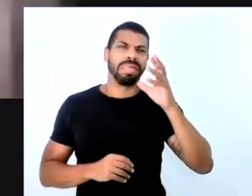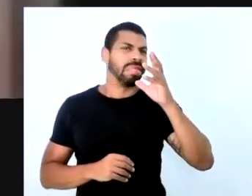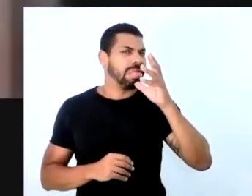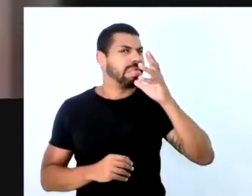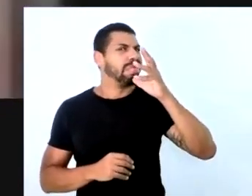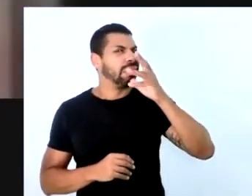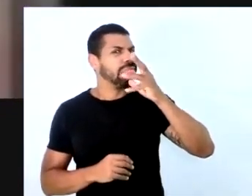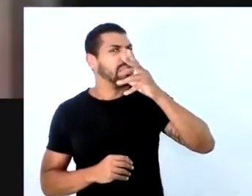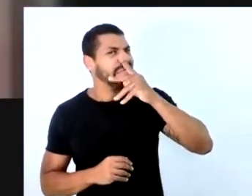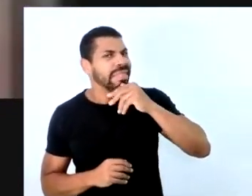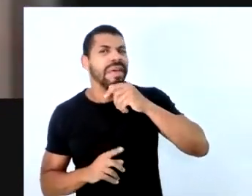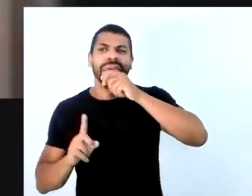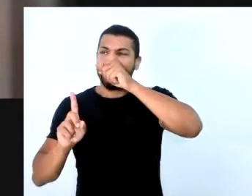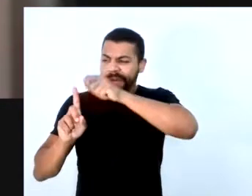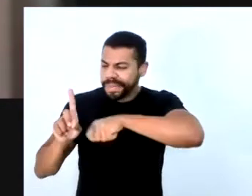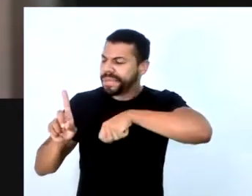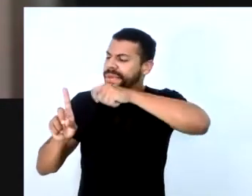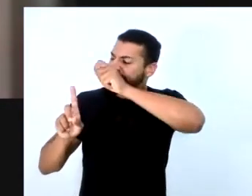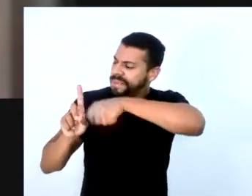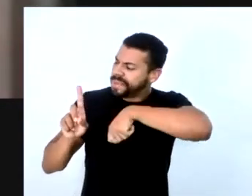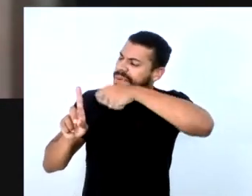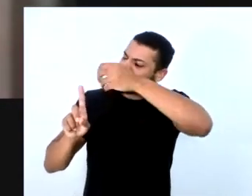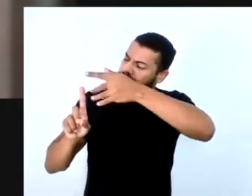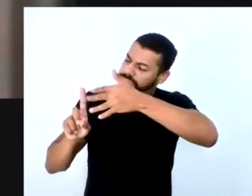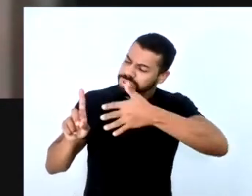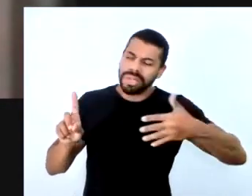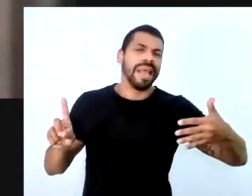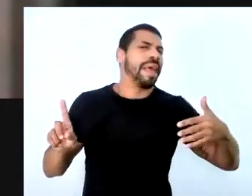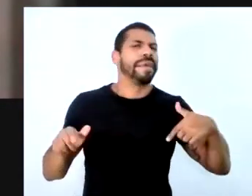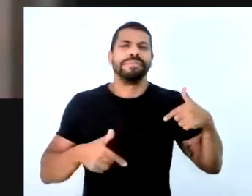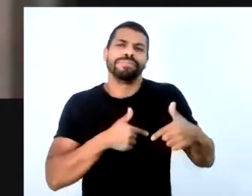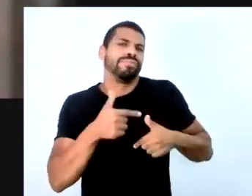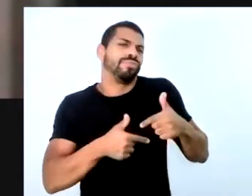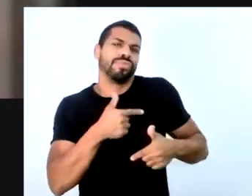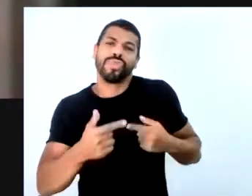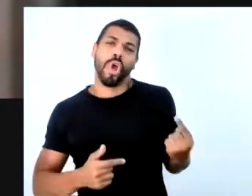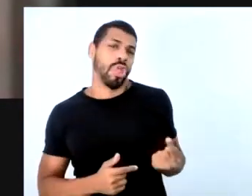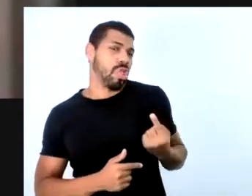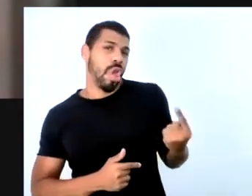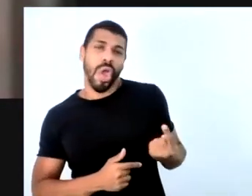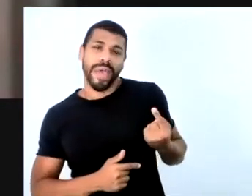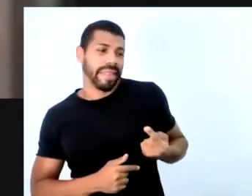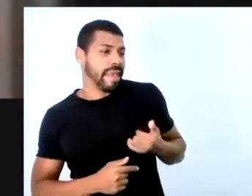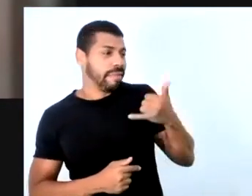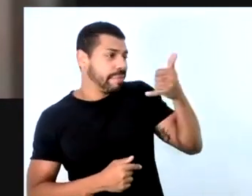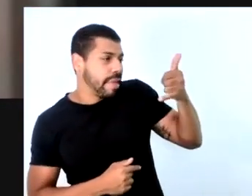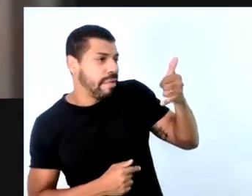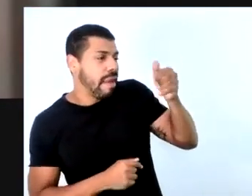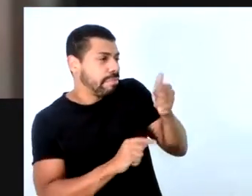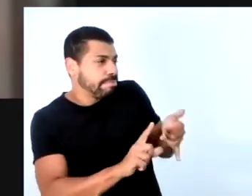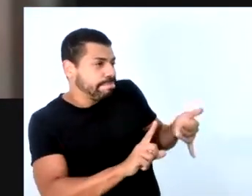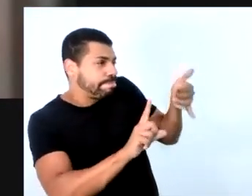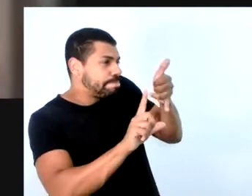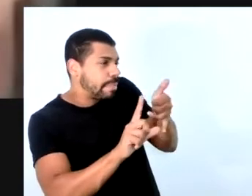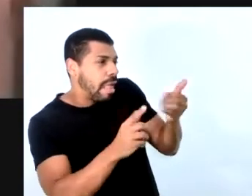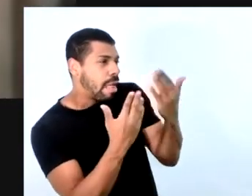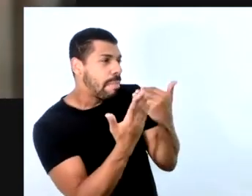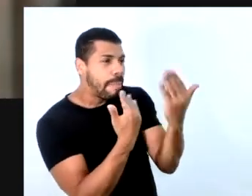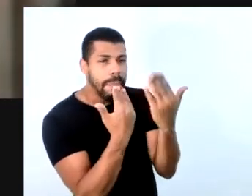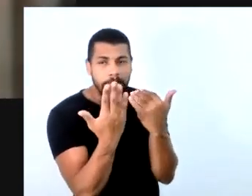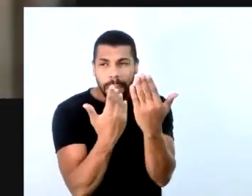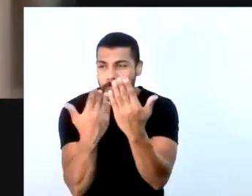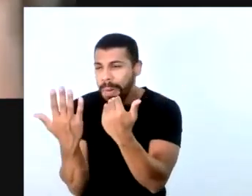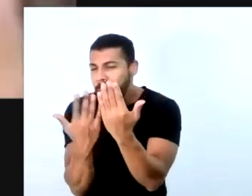esse retorno, era muito demorado. Então, eu fiquei meses trabalhando sozinha, mandava os cortes para ele, e